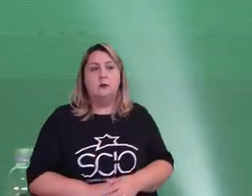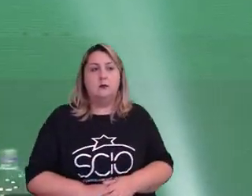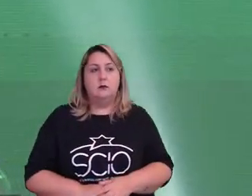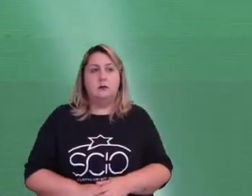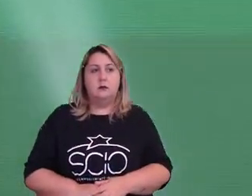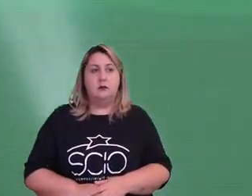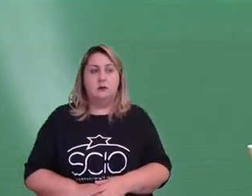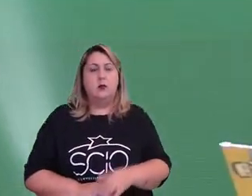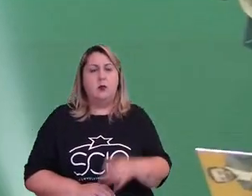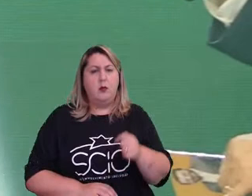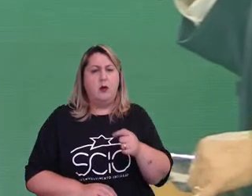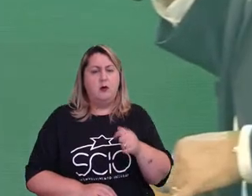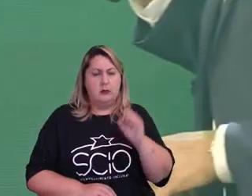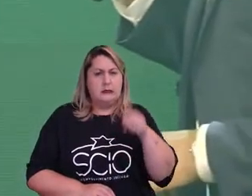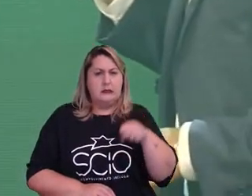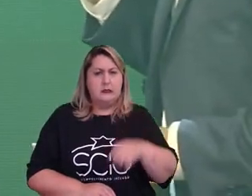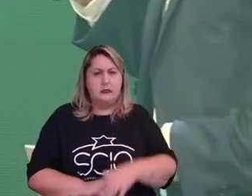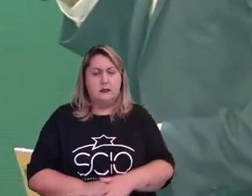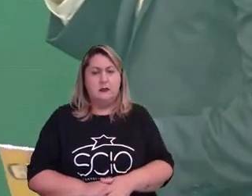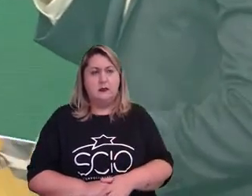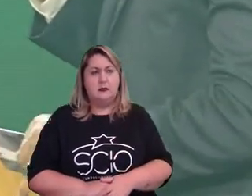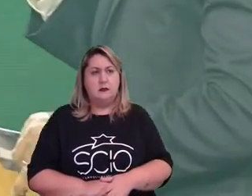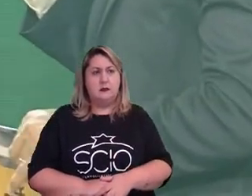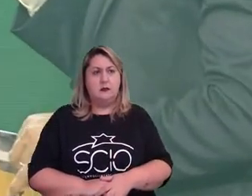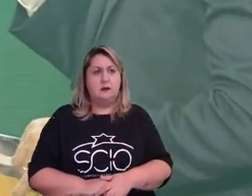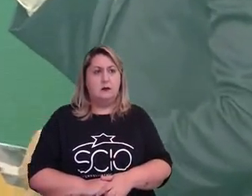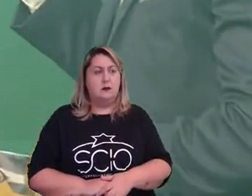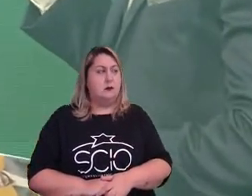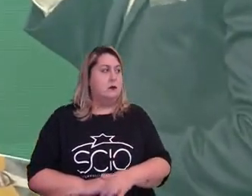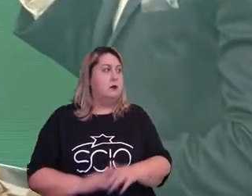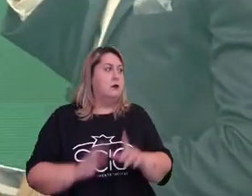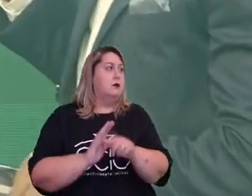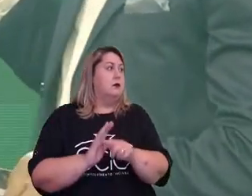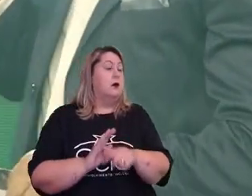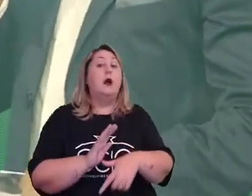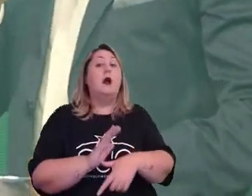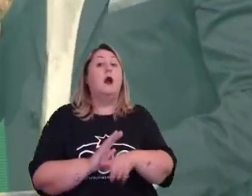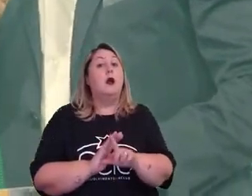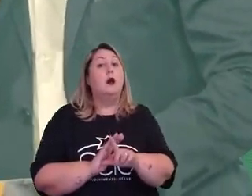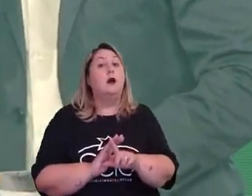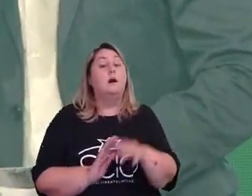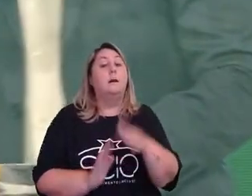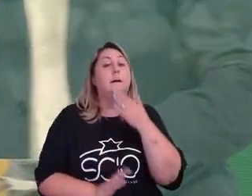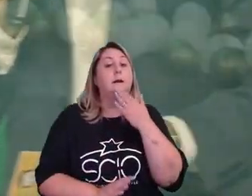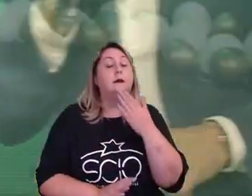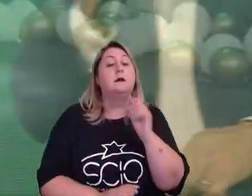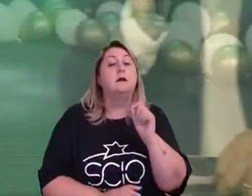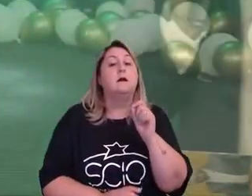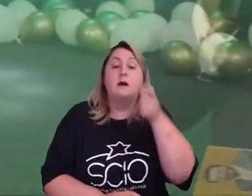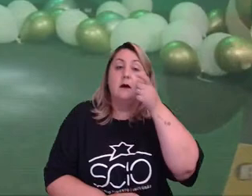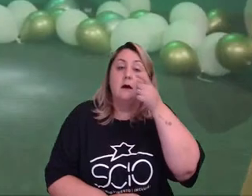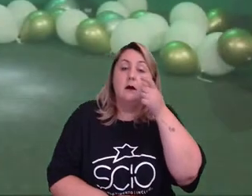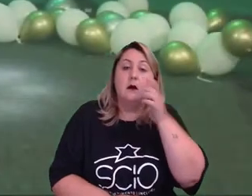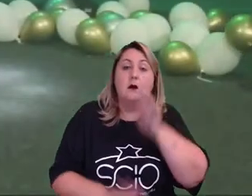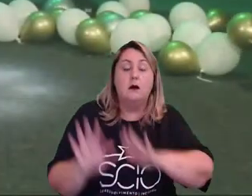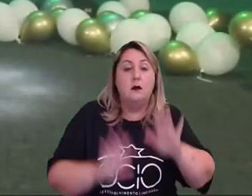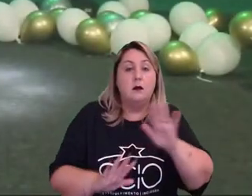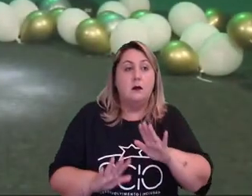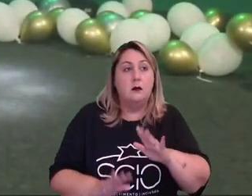Sai. Sai um pedacinho, sai? Sai um pedacinho? Sai um pedacinho? Ó, Ângelo, antes de qualquer coisa, eu quero dizer à galera que está assistindo aí,